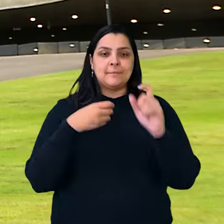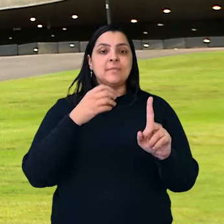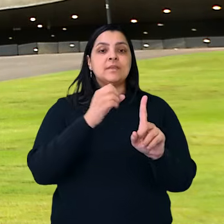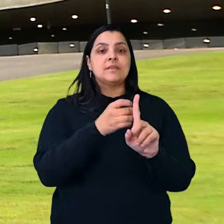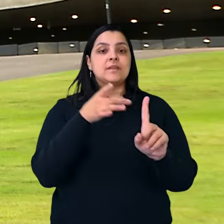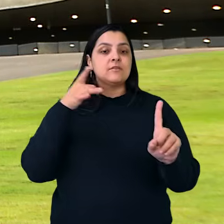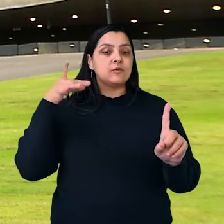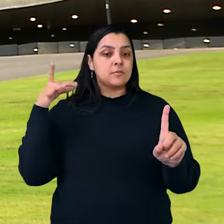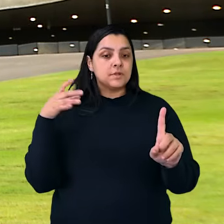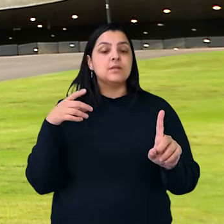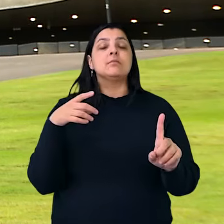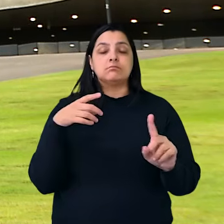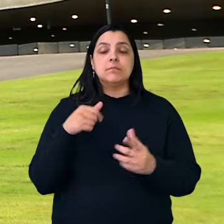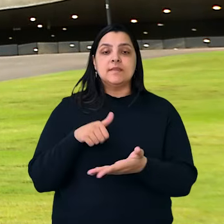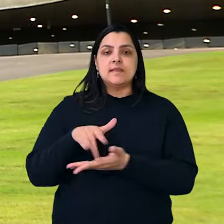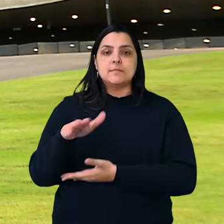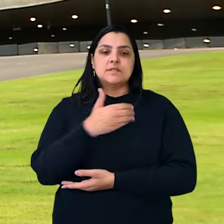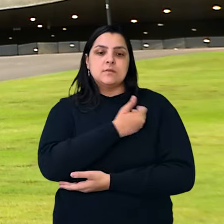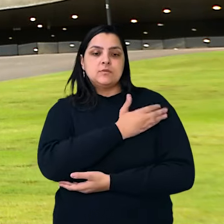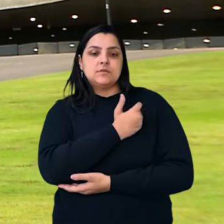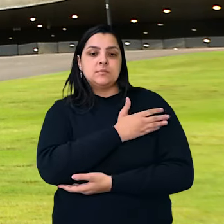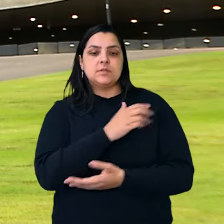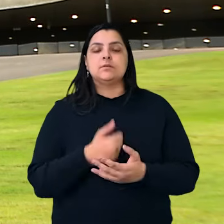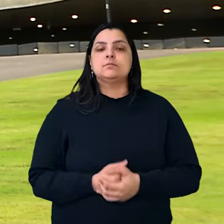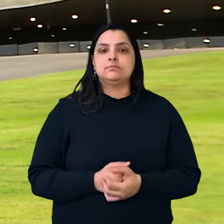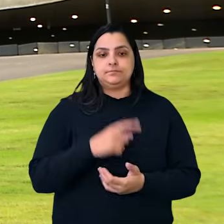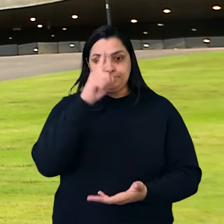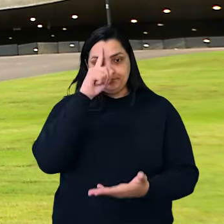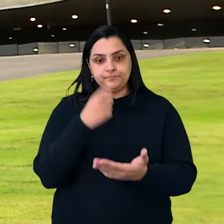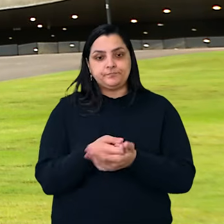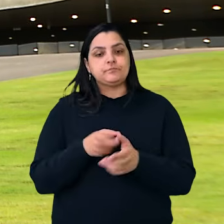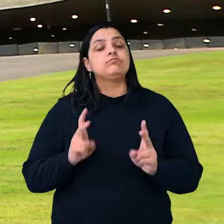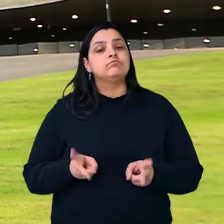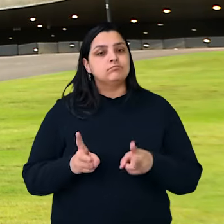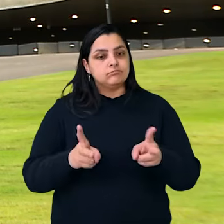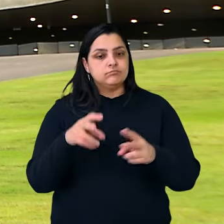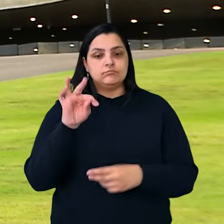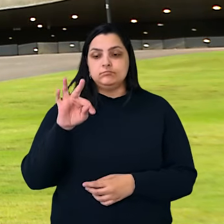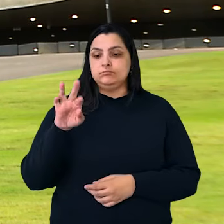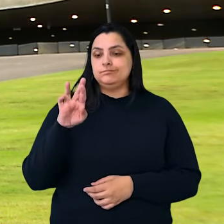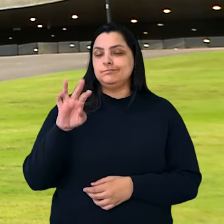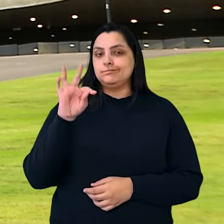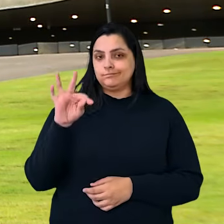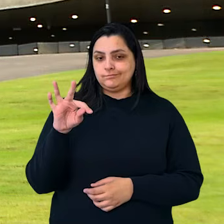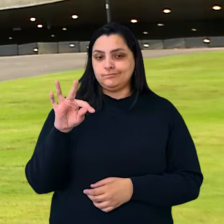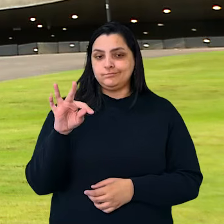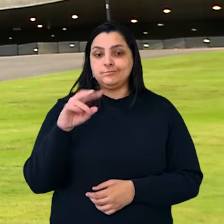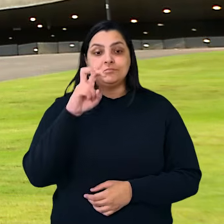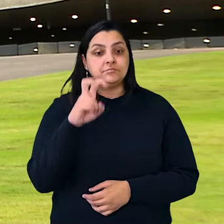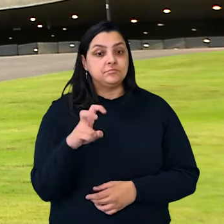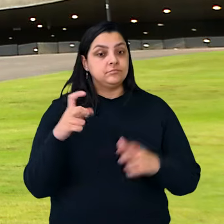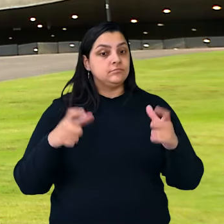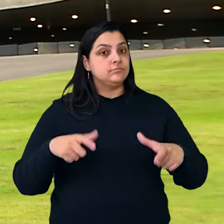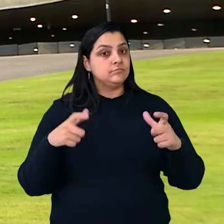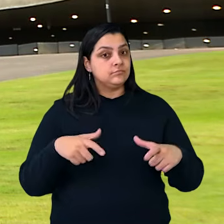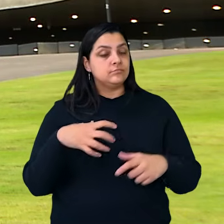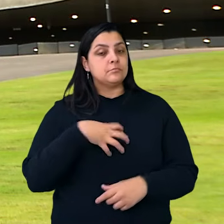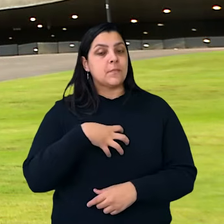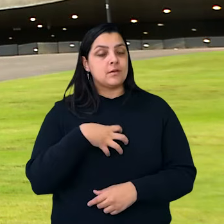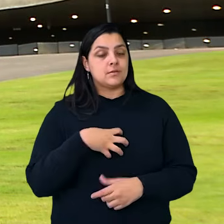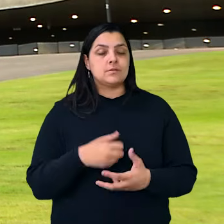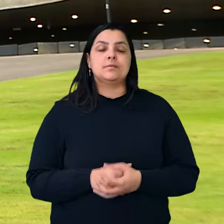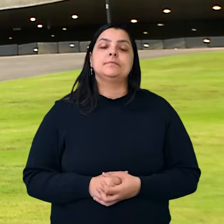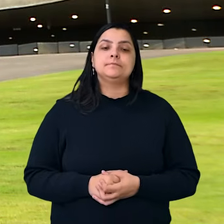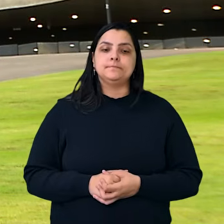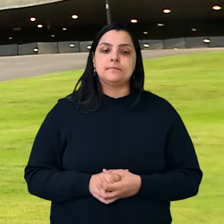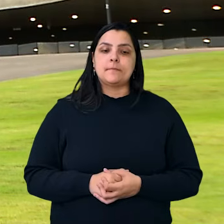transfobia e demissão discriminatória. A decisão foi mantida pelo Tribunal Regional do Trabalho da 5ª Região, na